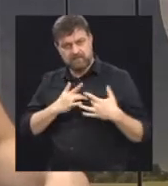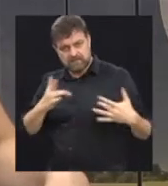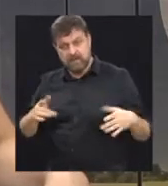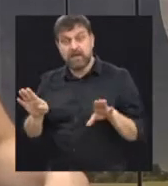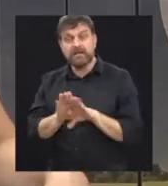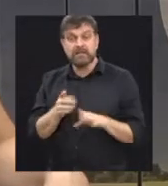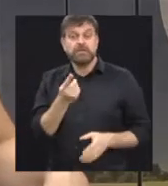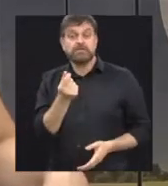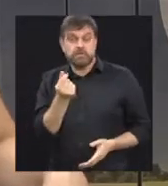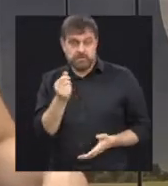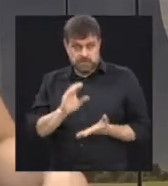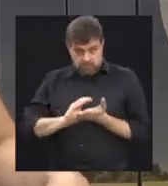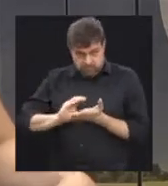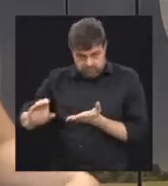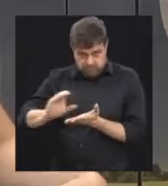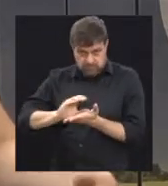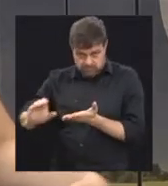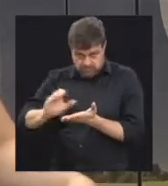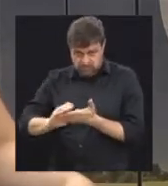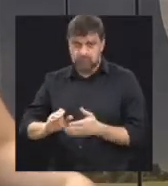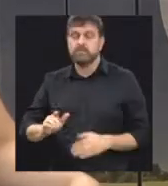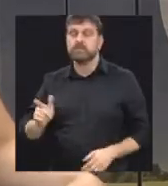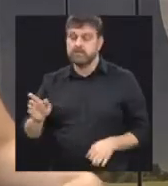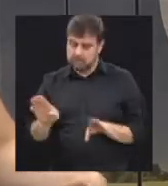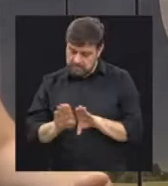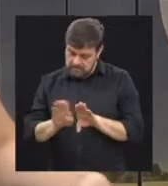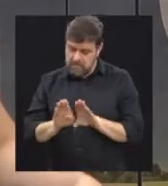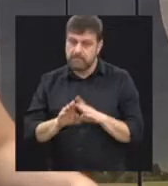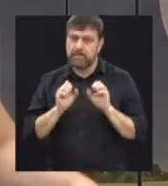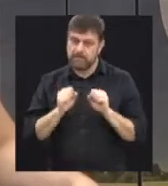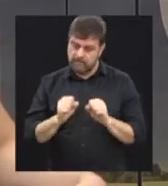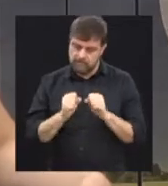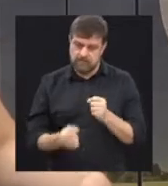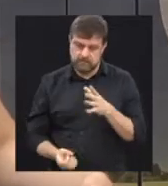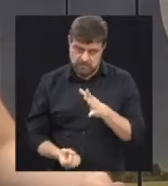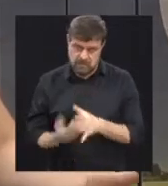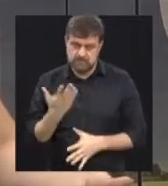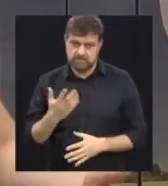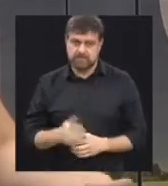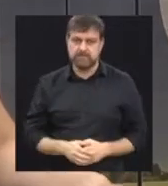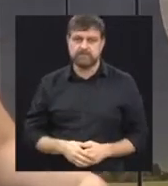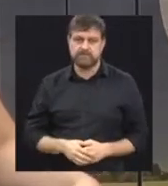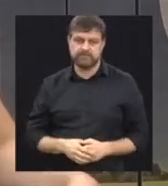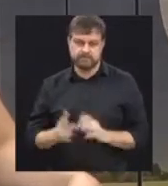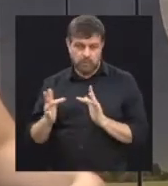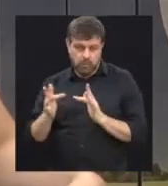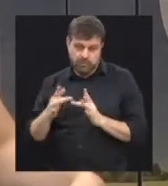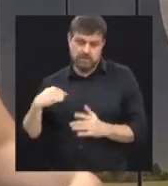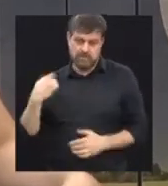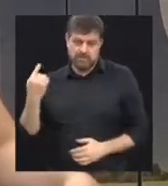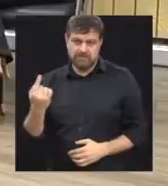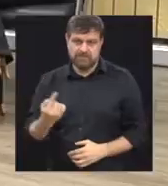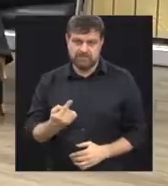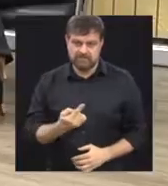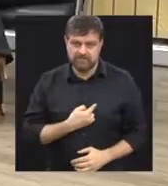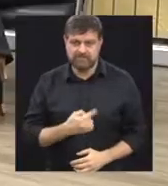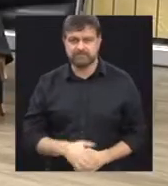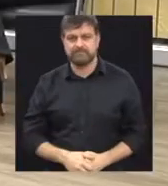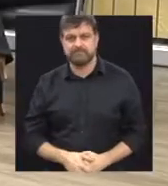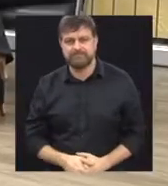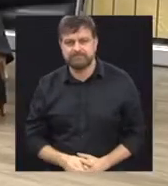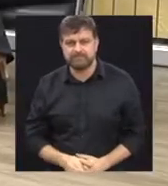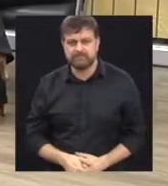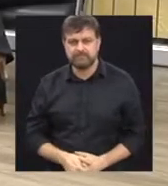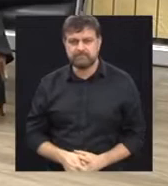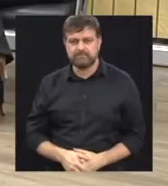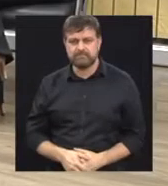de doações. Isso, tem as doações que podem ser feitas e aí é só entrar em contato com a gente.